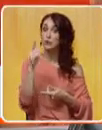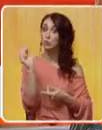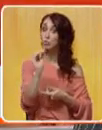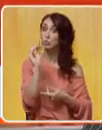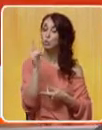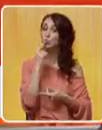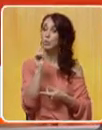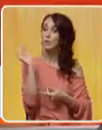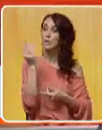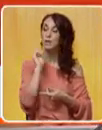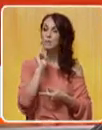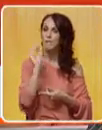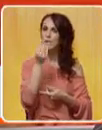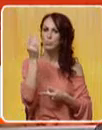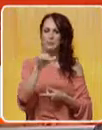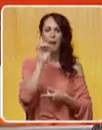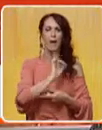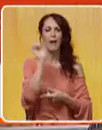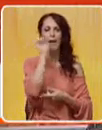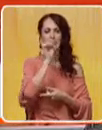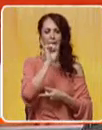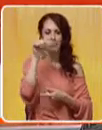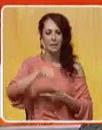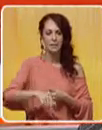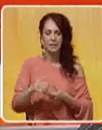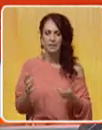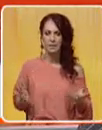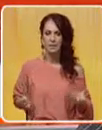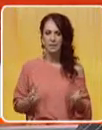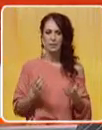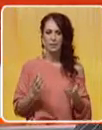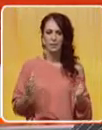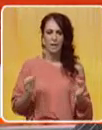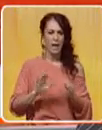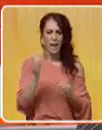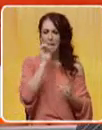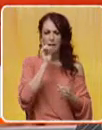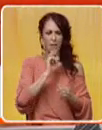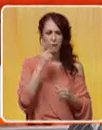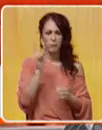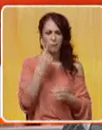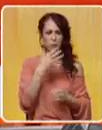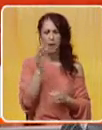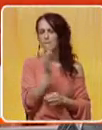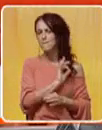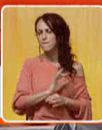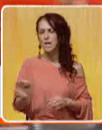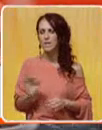Europa e cantava uma coisa que era Fabulosa que cantou aqui que era carav manj